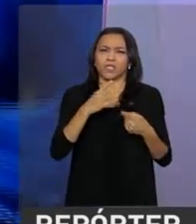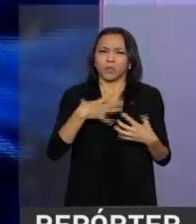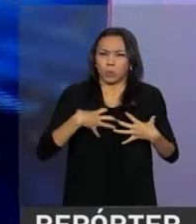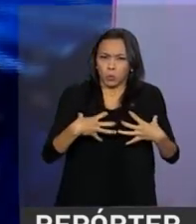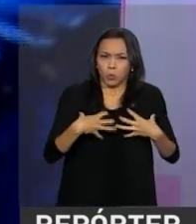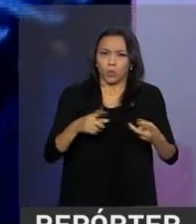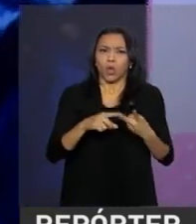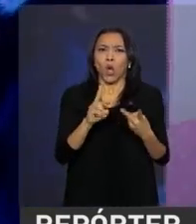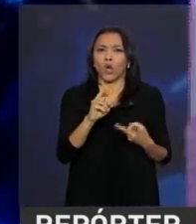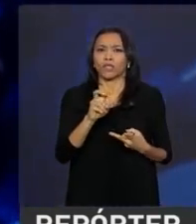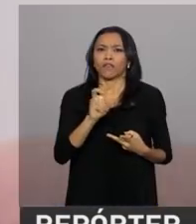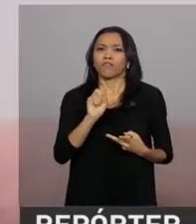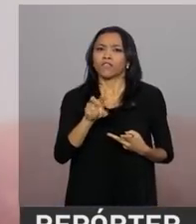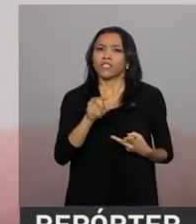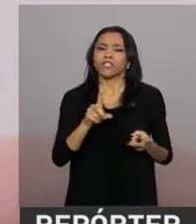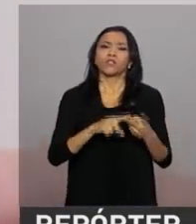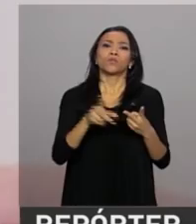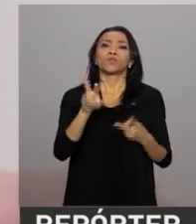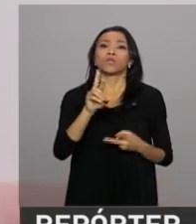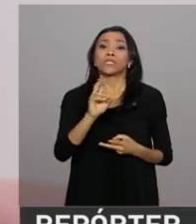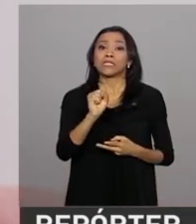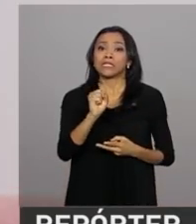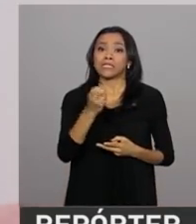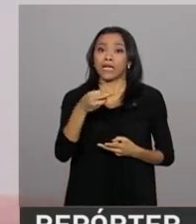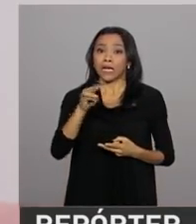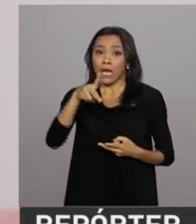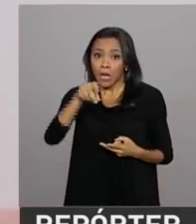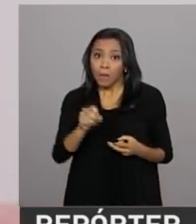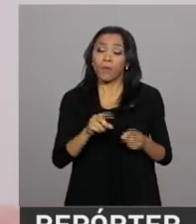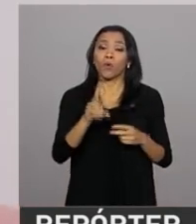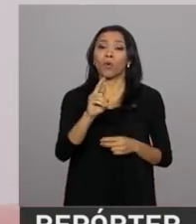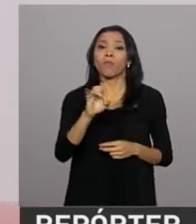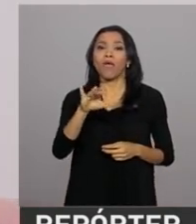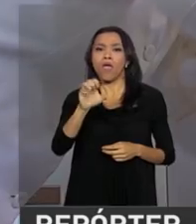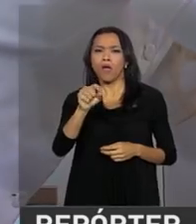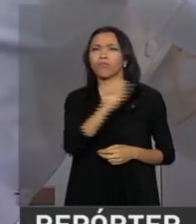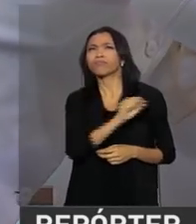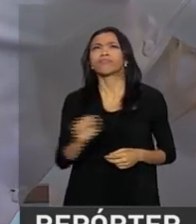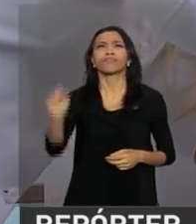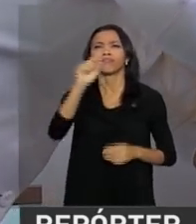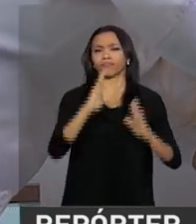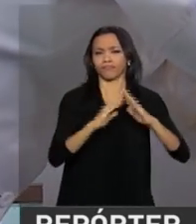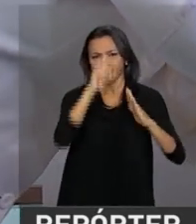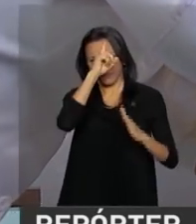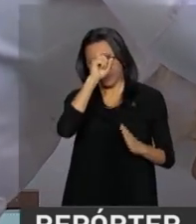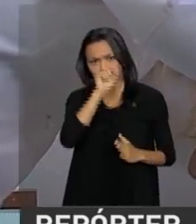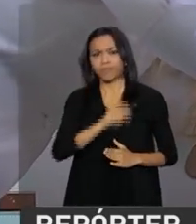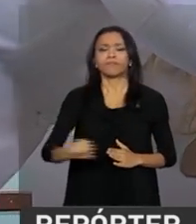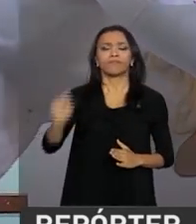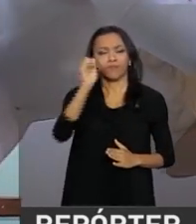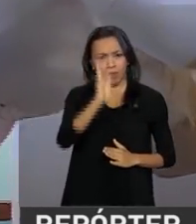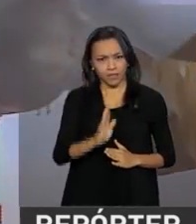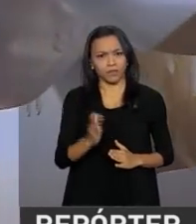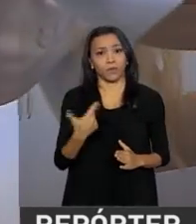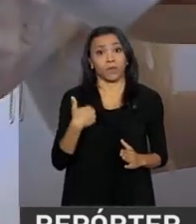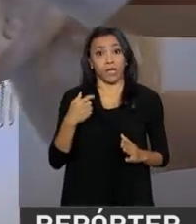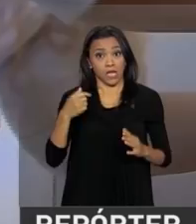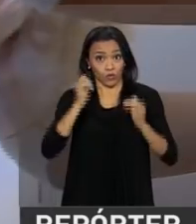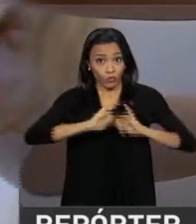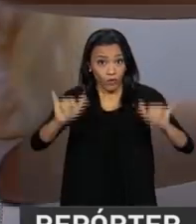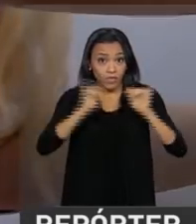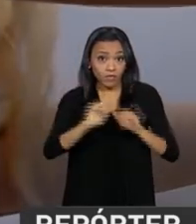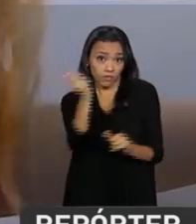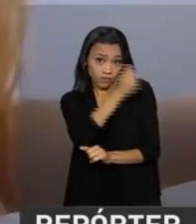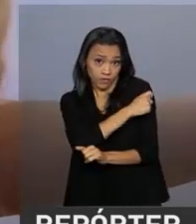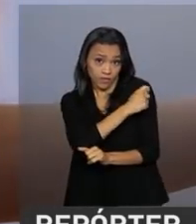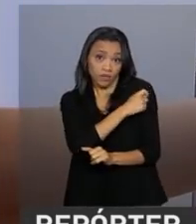rotavírus, sarampo, rubéola estão disponíveis nas 36 mil salas de postos de atendimento em todo o país. Para a campanha, o